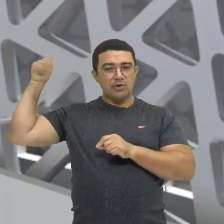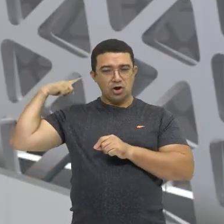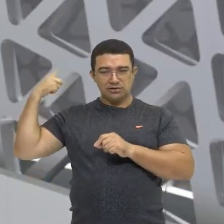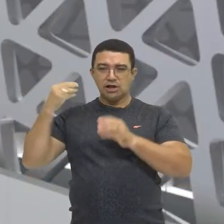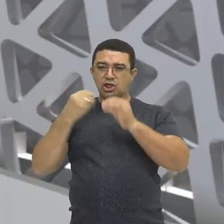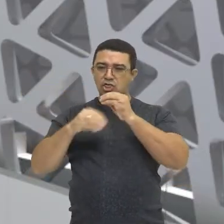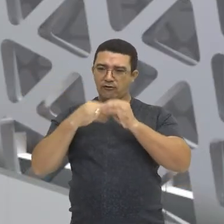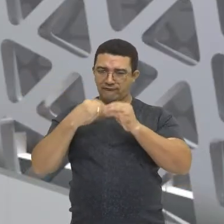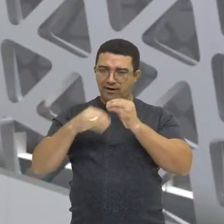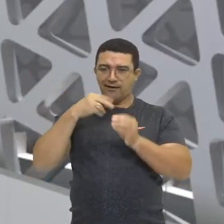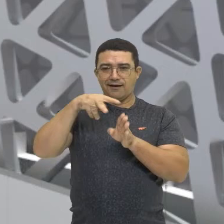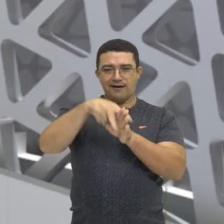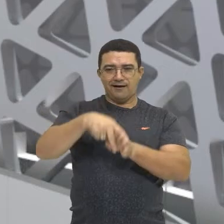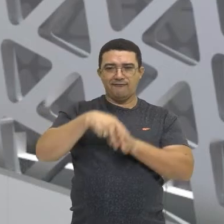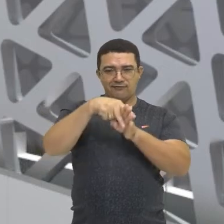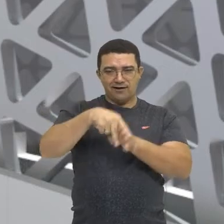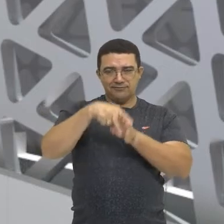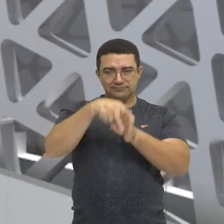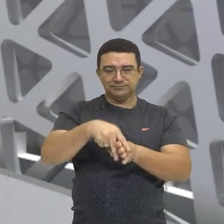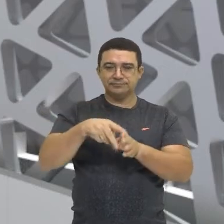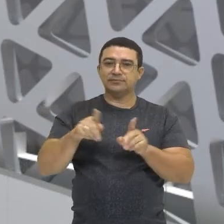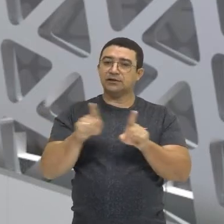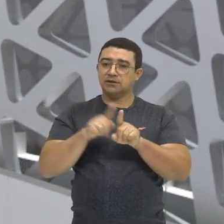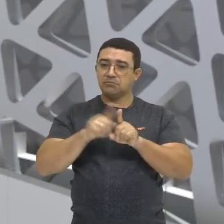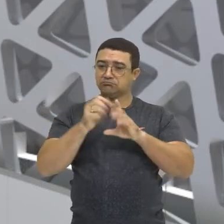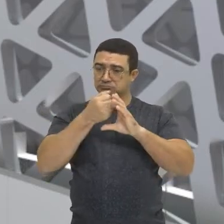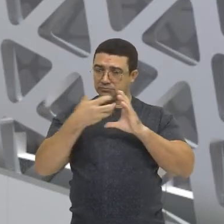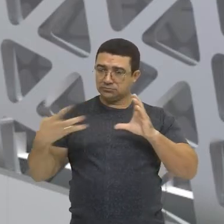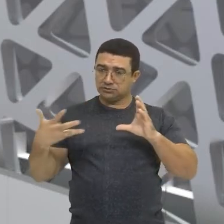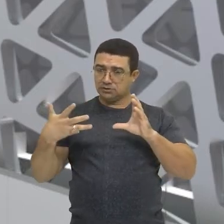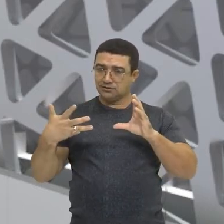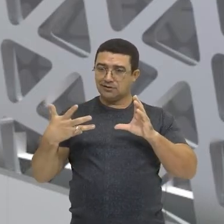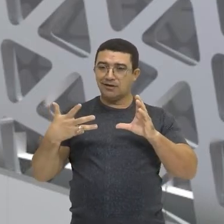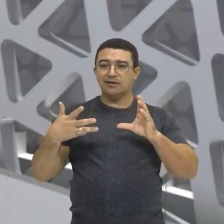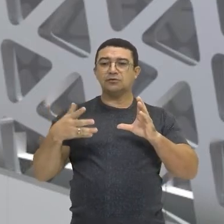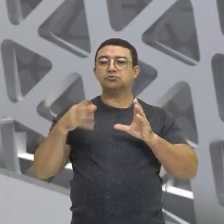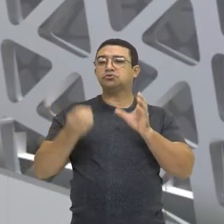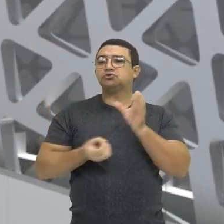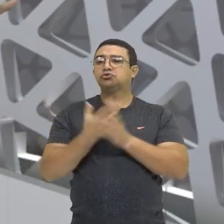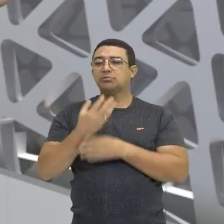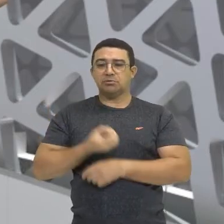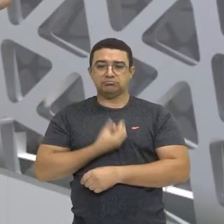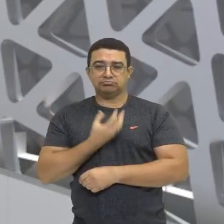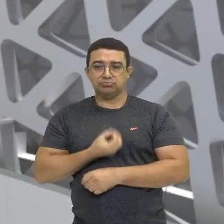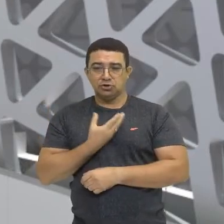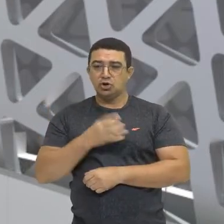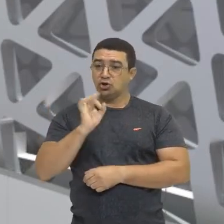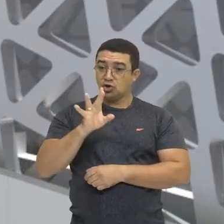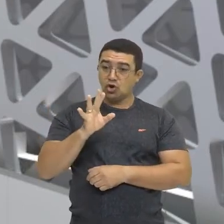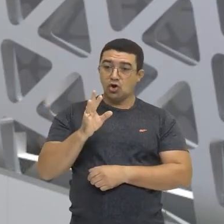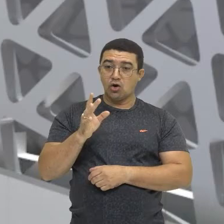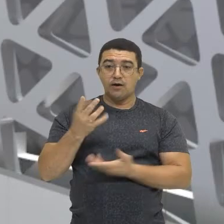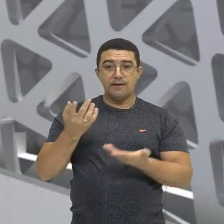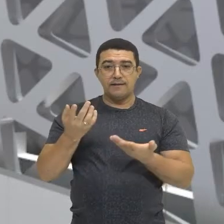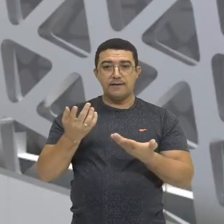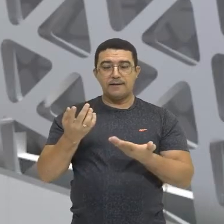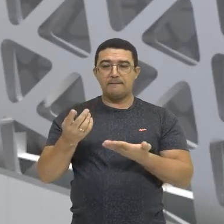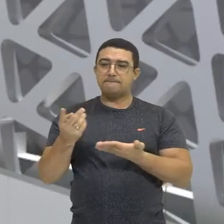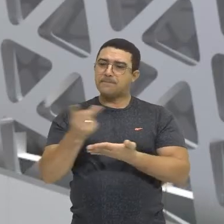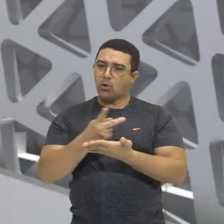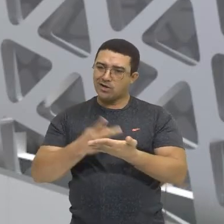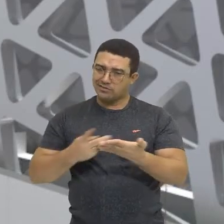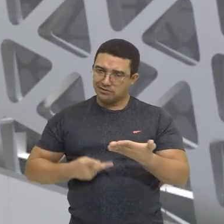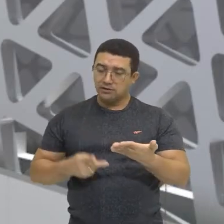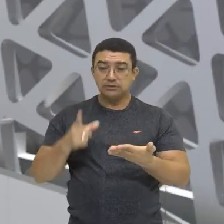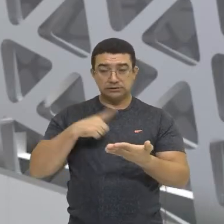final, porque elas também é um dos aspectos da produção literária do trovadorismo. Nós não temos só poesia, nós temos também